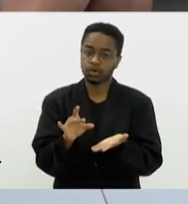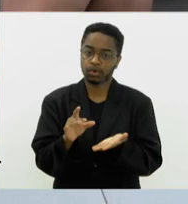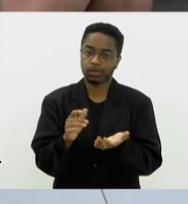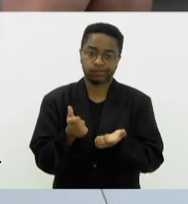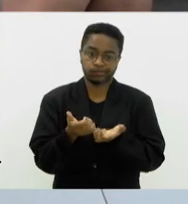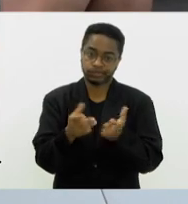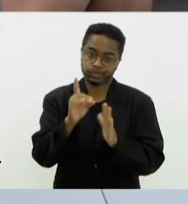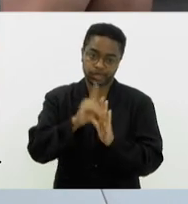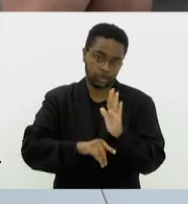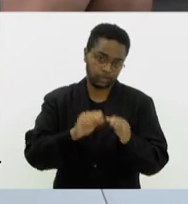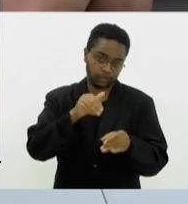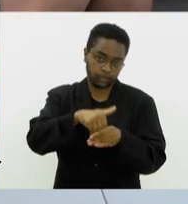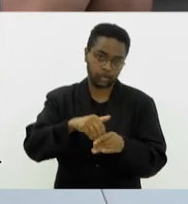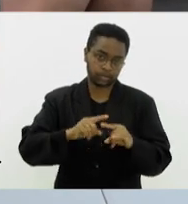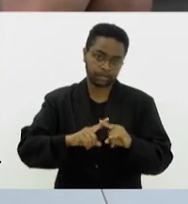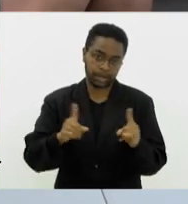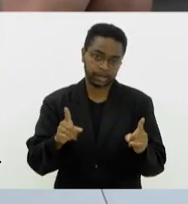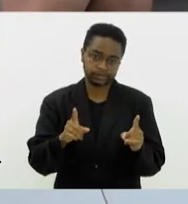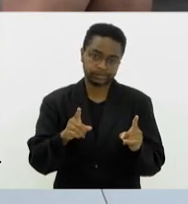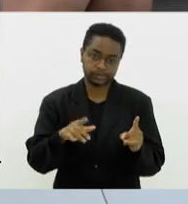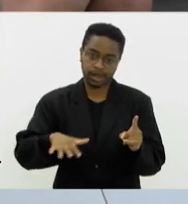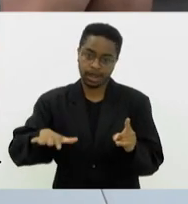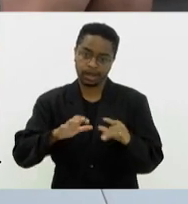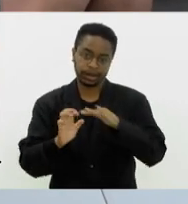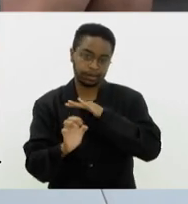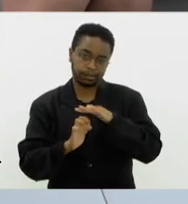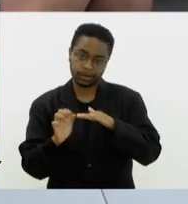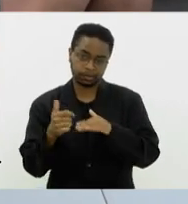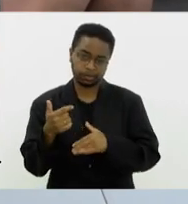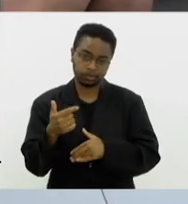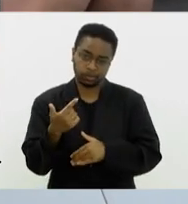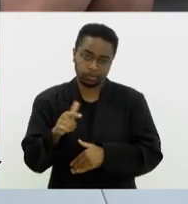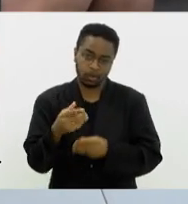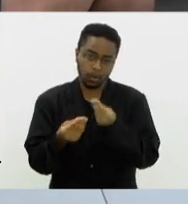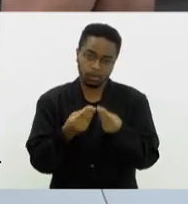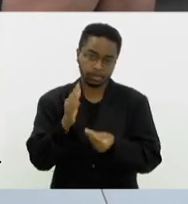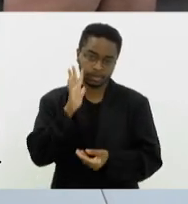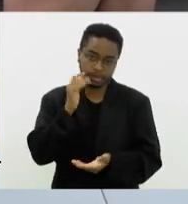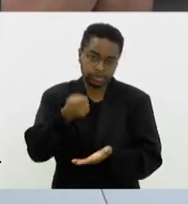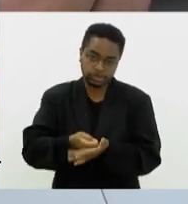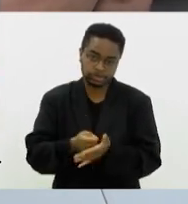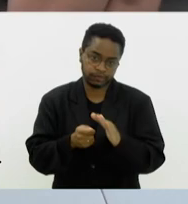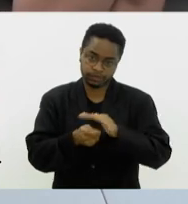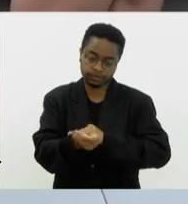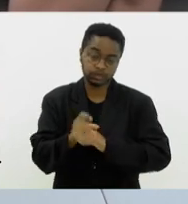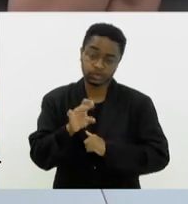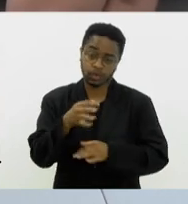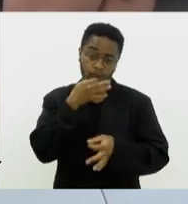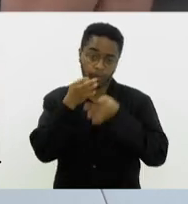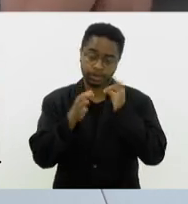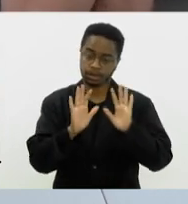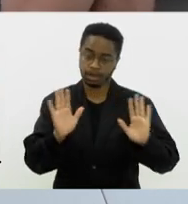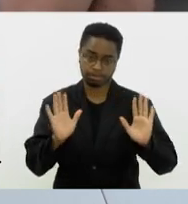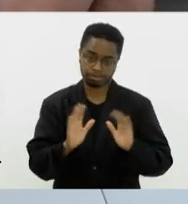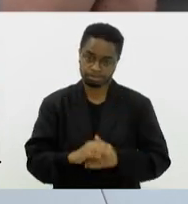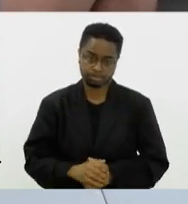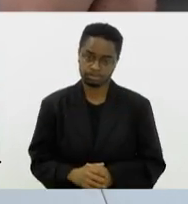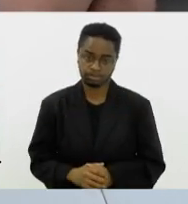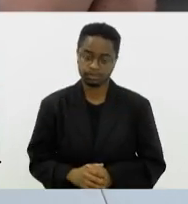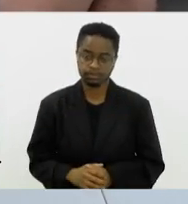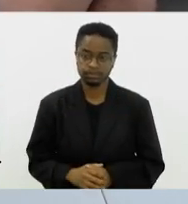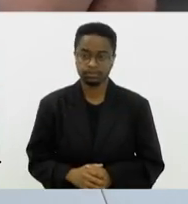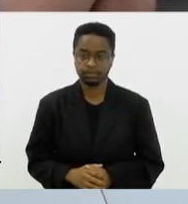voto, etc., mas jamais o segmento empresarial decidirá o investimento. Só o comentário. E eu não entrei no